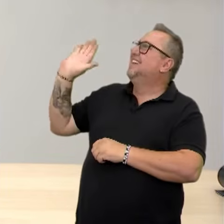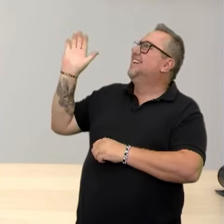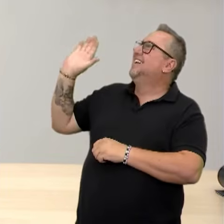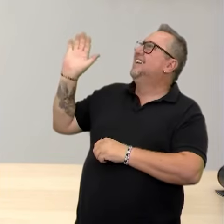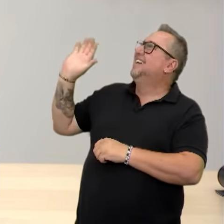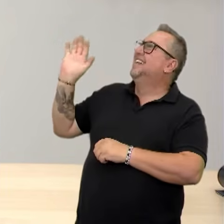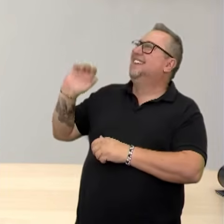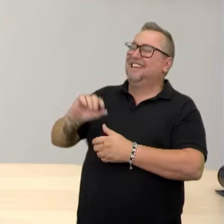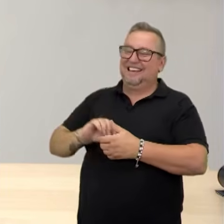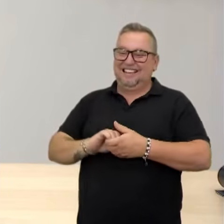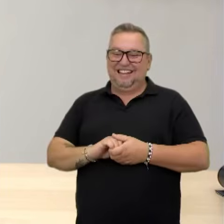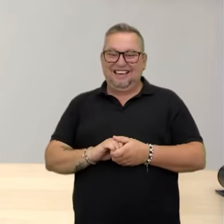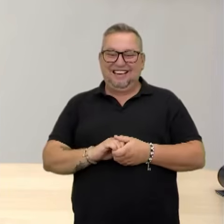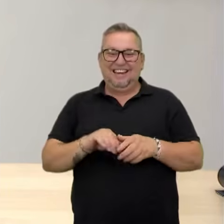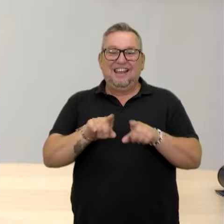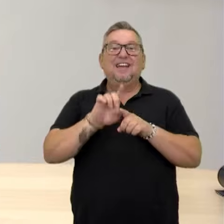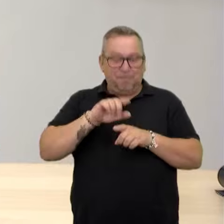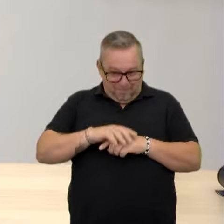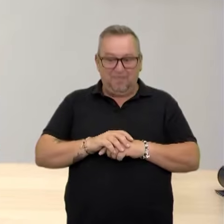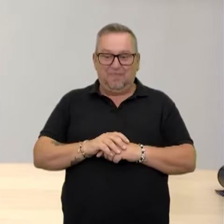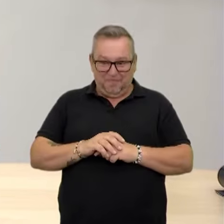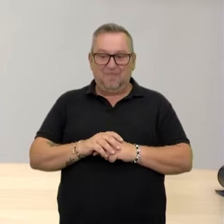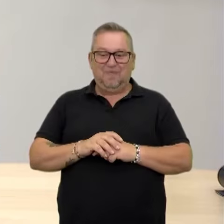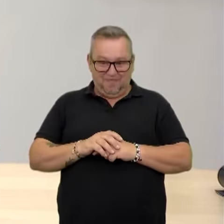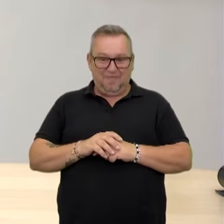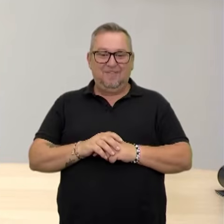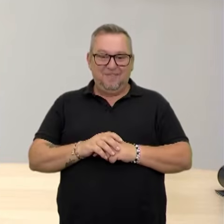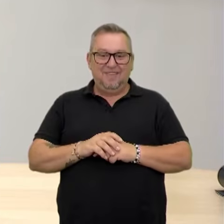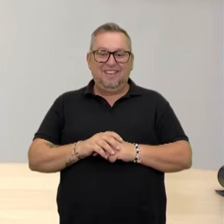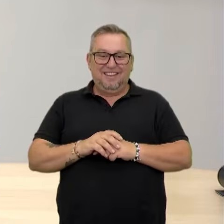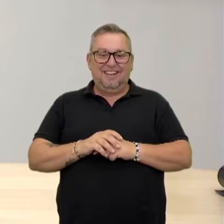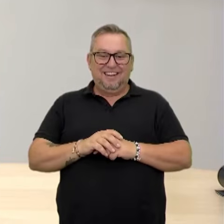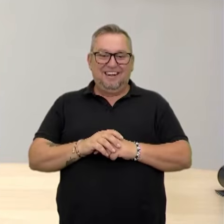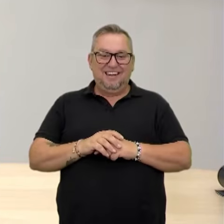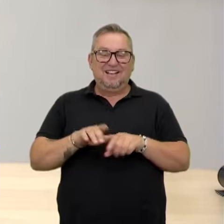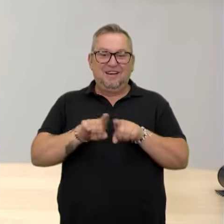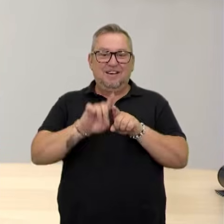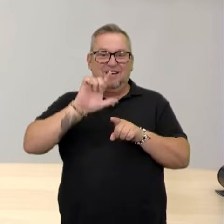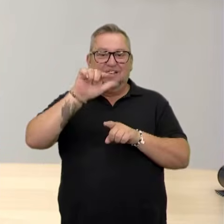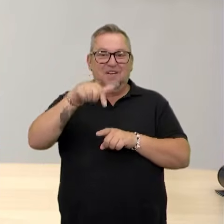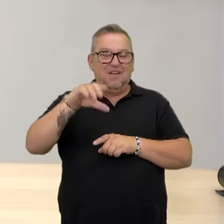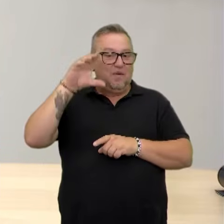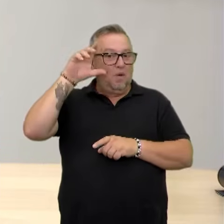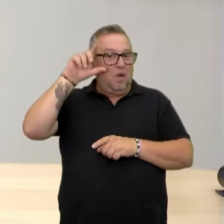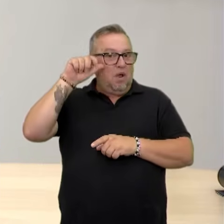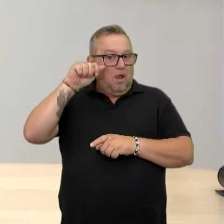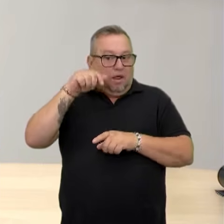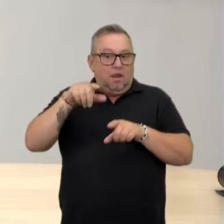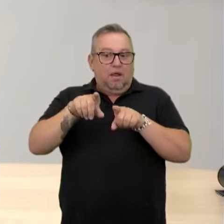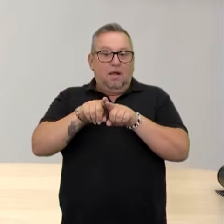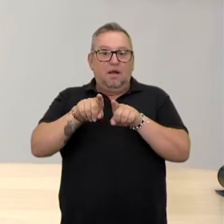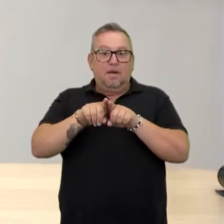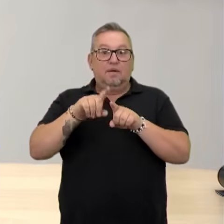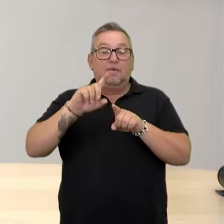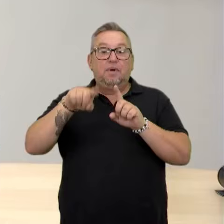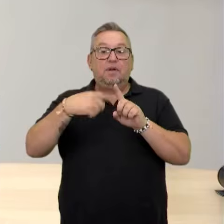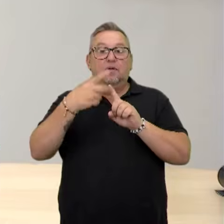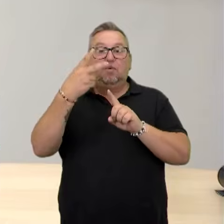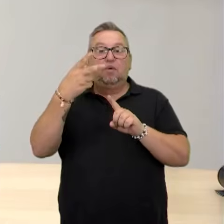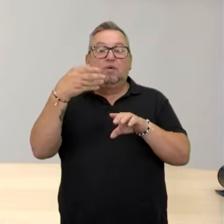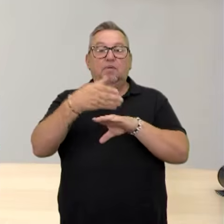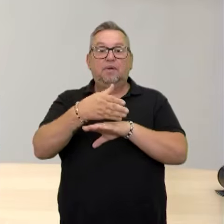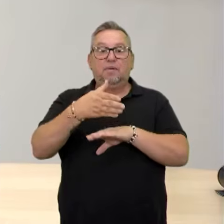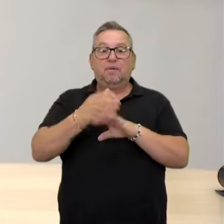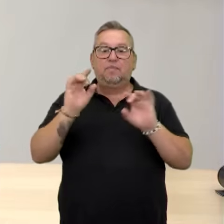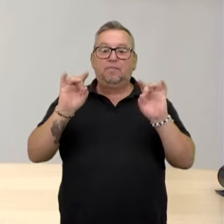dia, Cid. Na sequência, o André. Obrigada. Então, na sequência, o André. E tenho mais duas participações